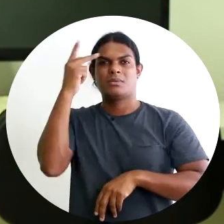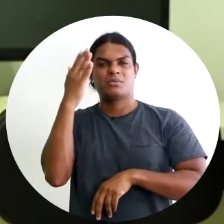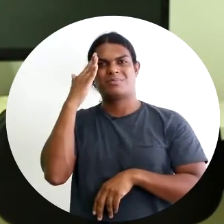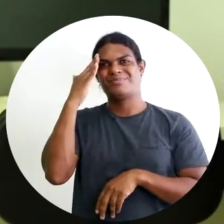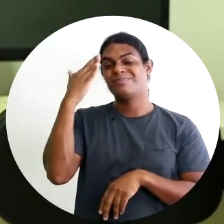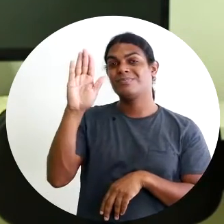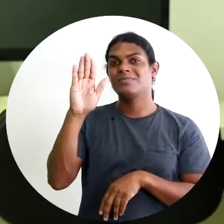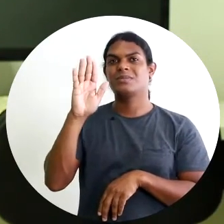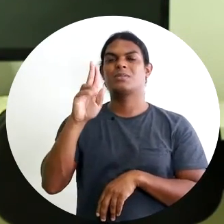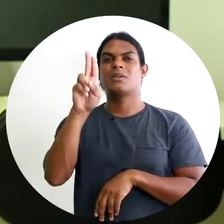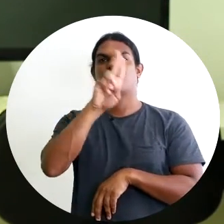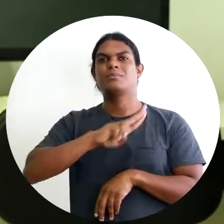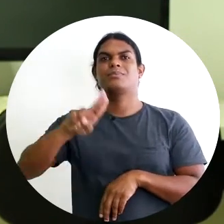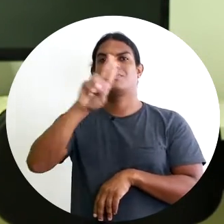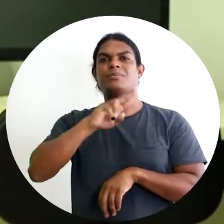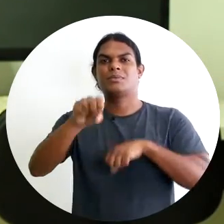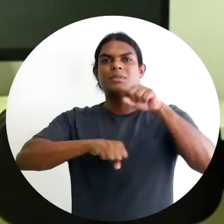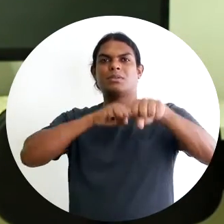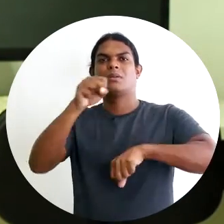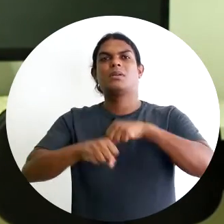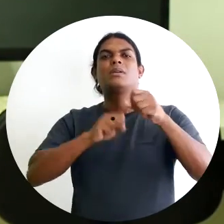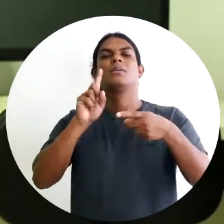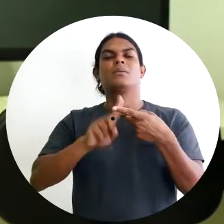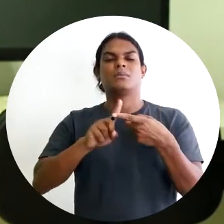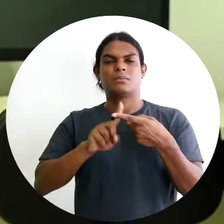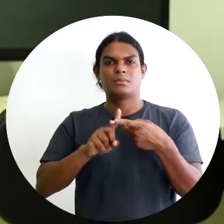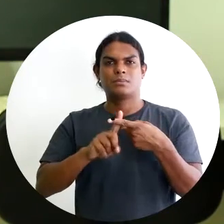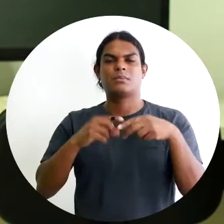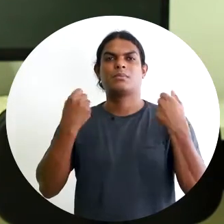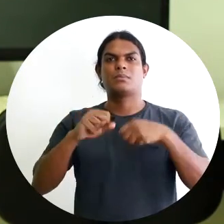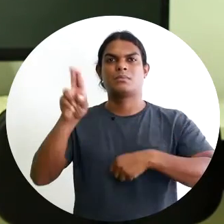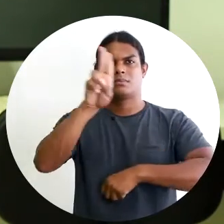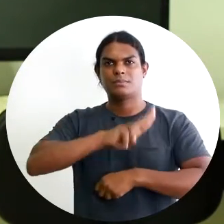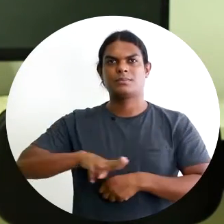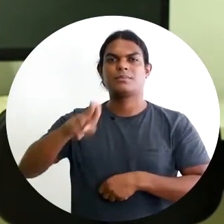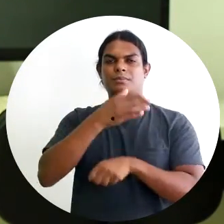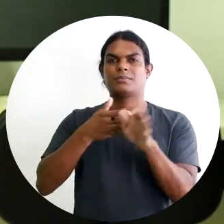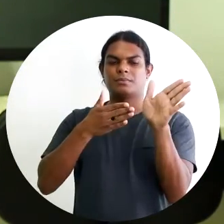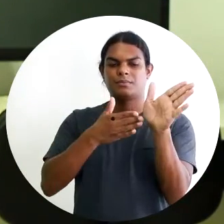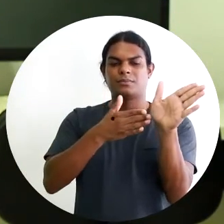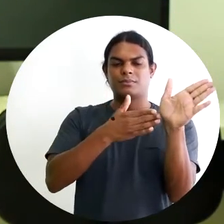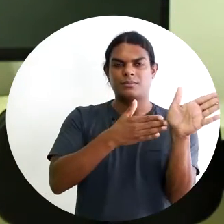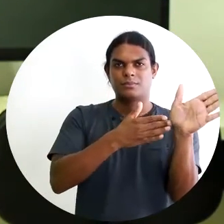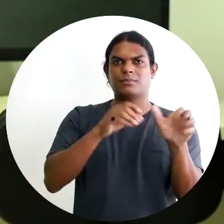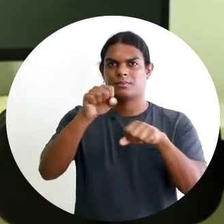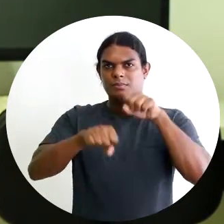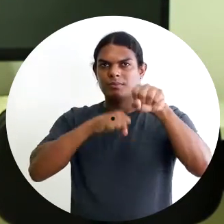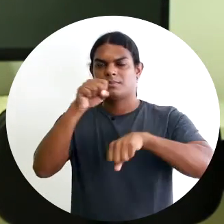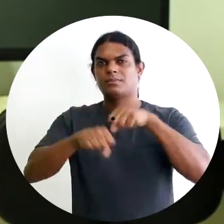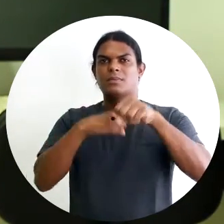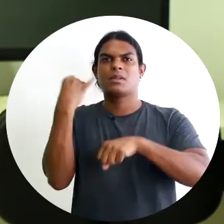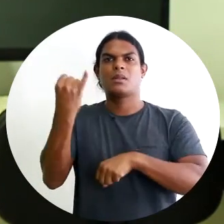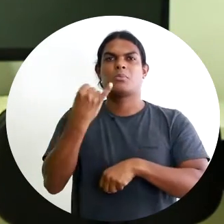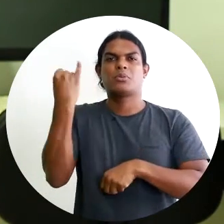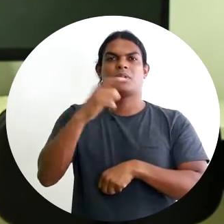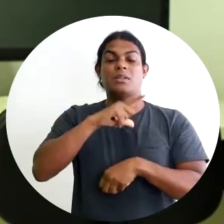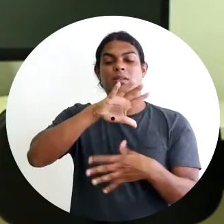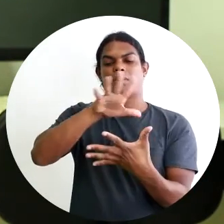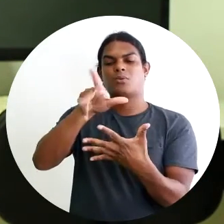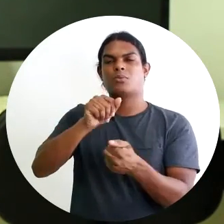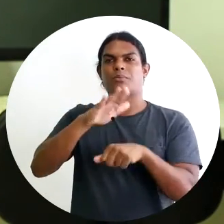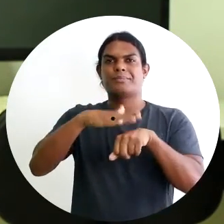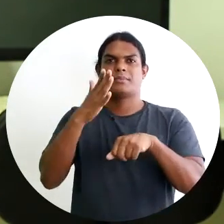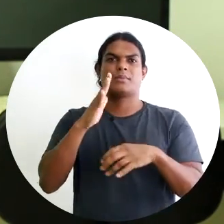também pode andar na bike. É necessário que a gente tenha um mundo mais acessível e que a gente melhore essas práticas de